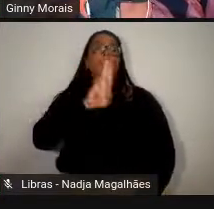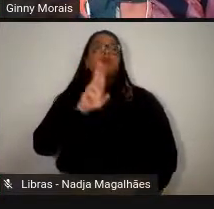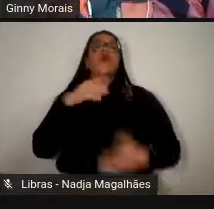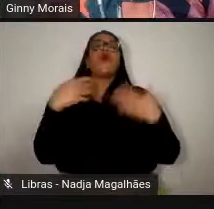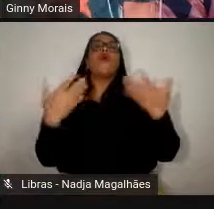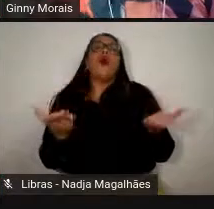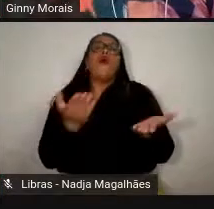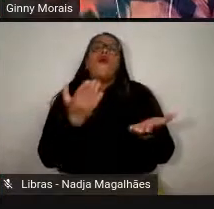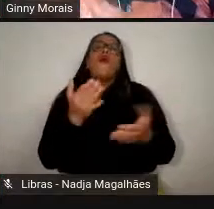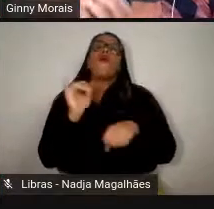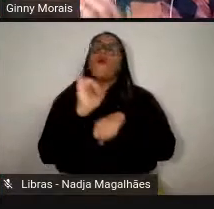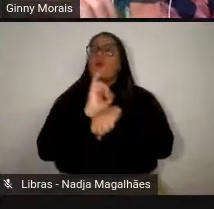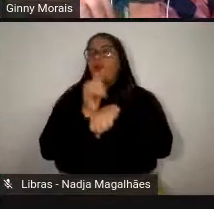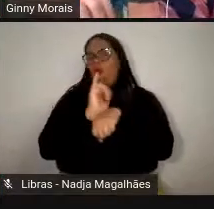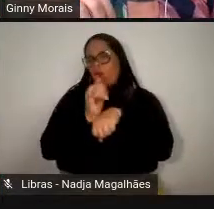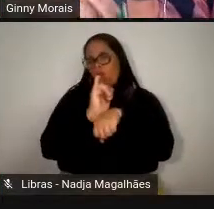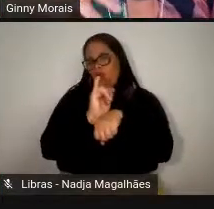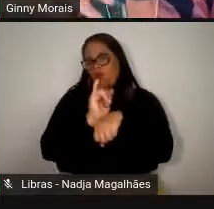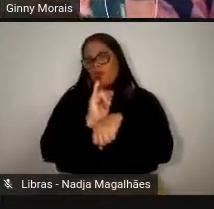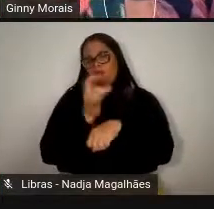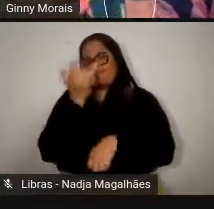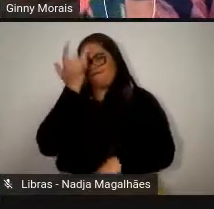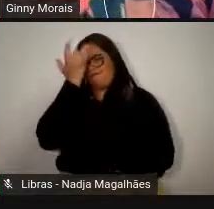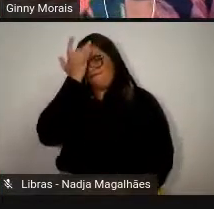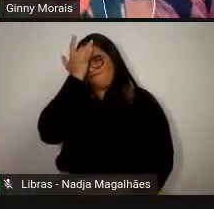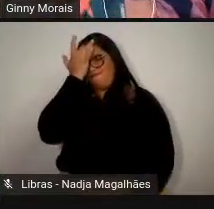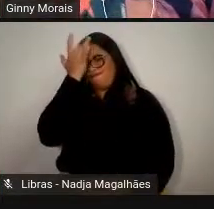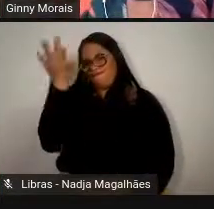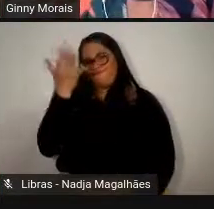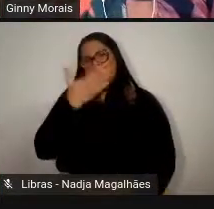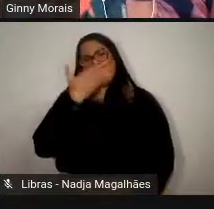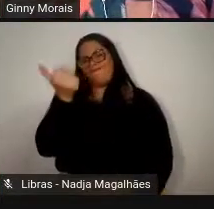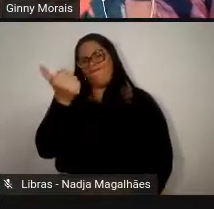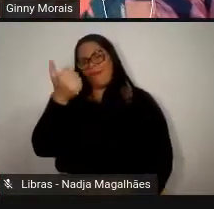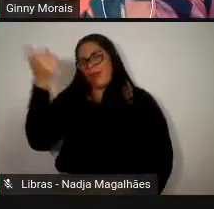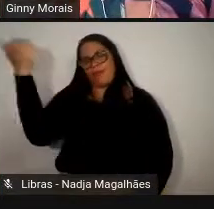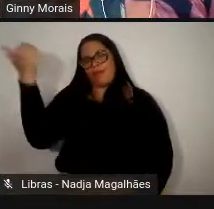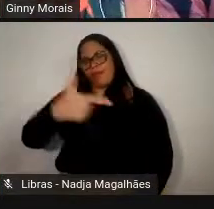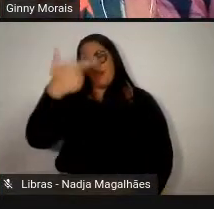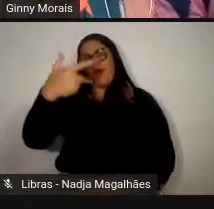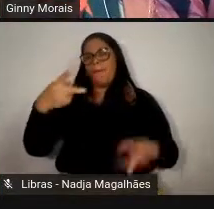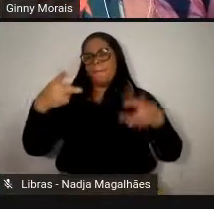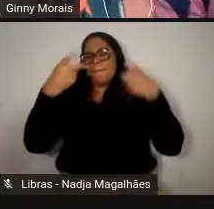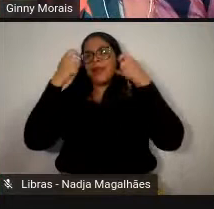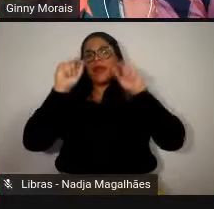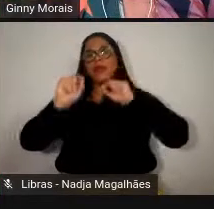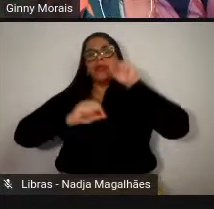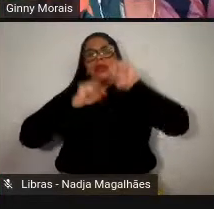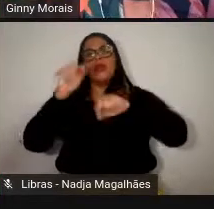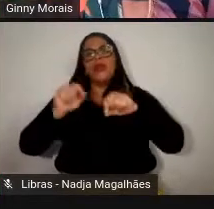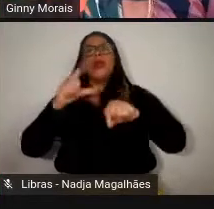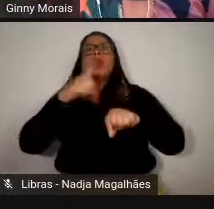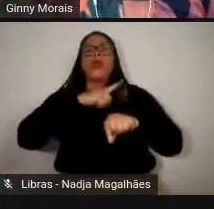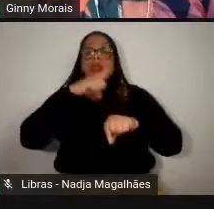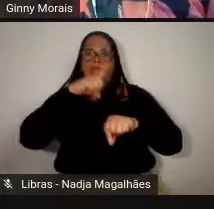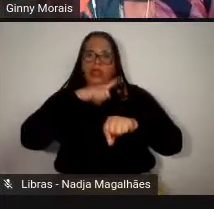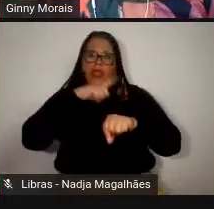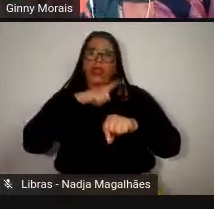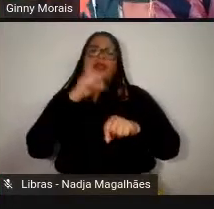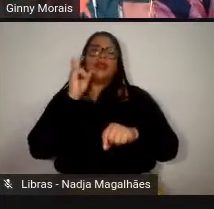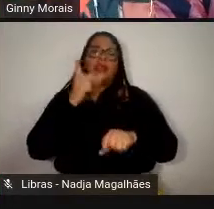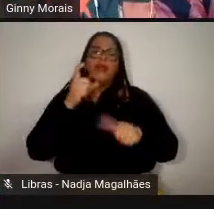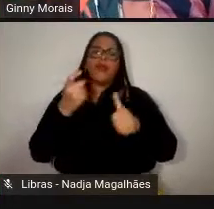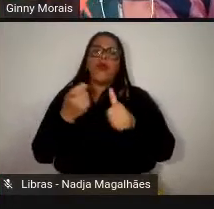YouTube incorporado ao site. Então, o que a gente percebe aí? Existe uma grande dependência